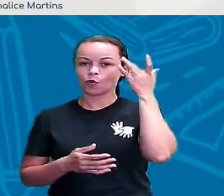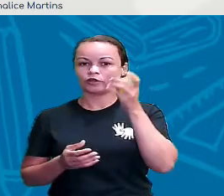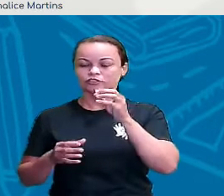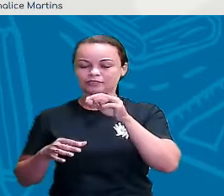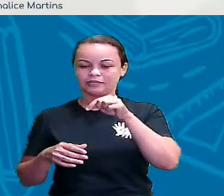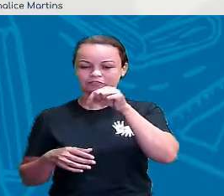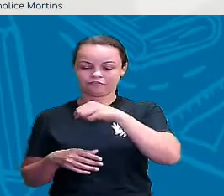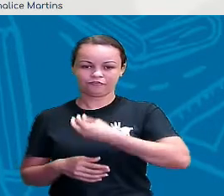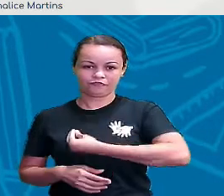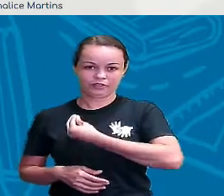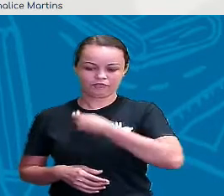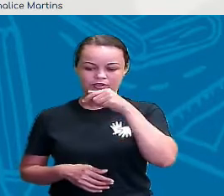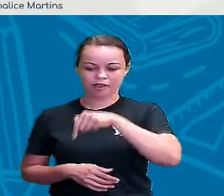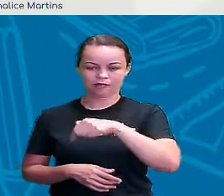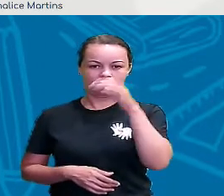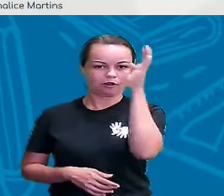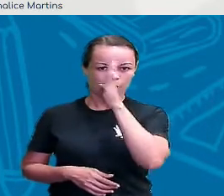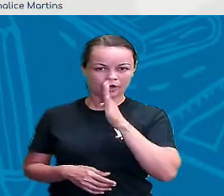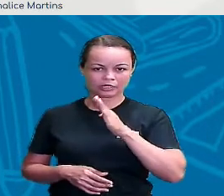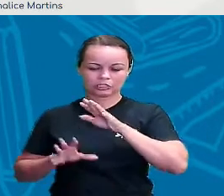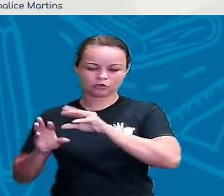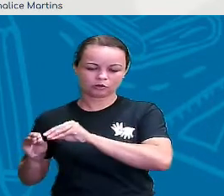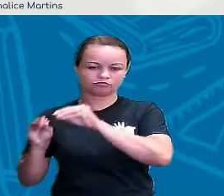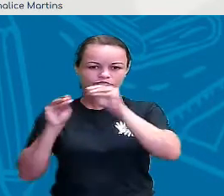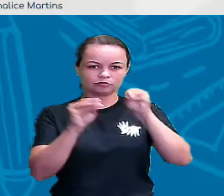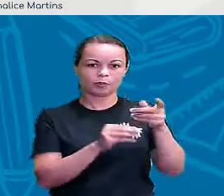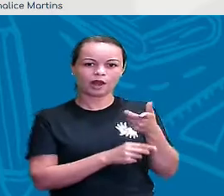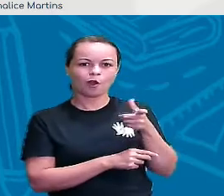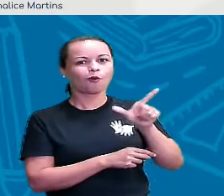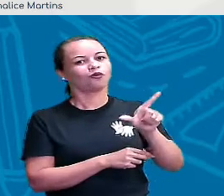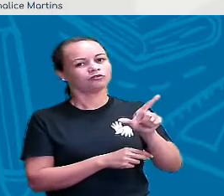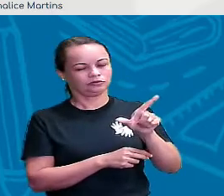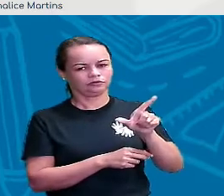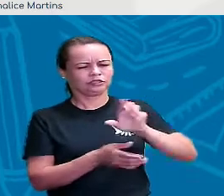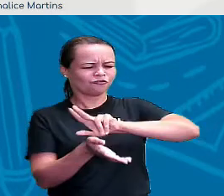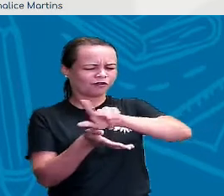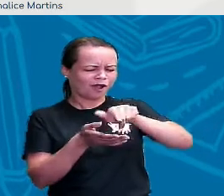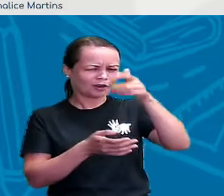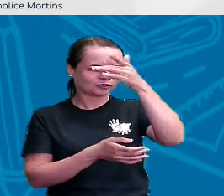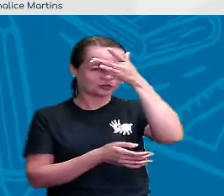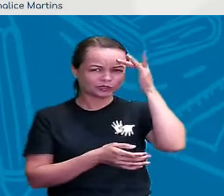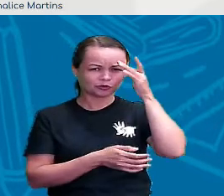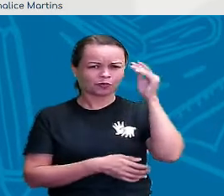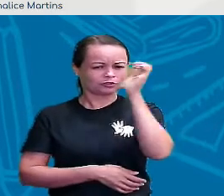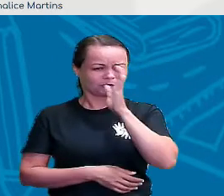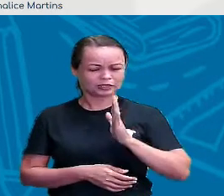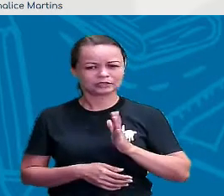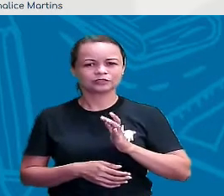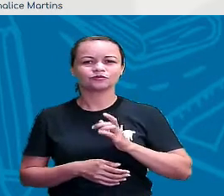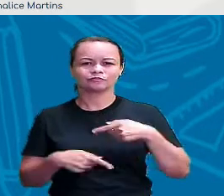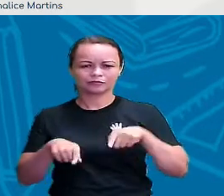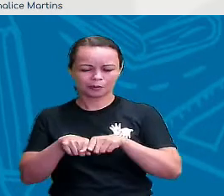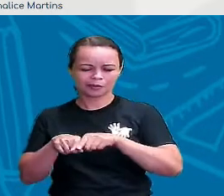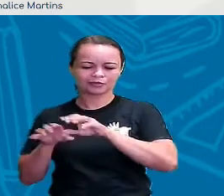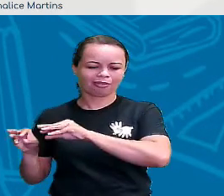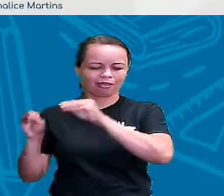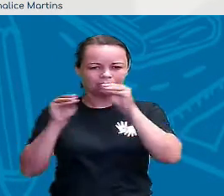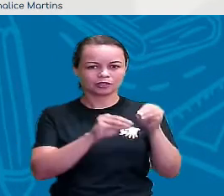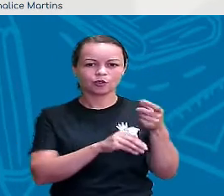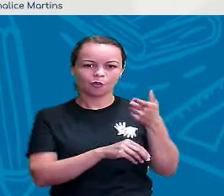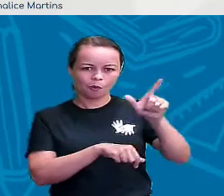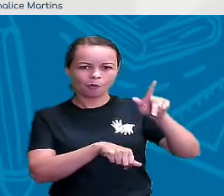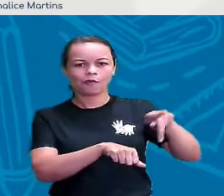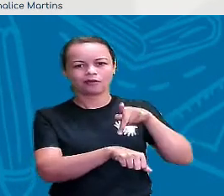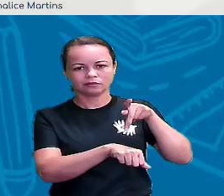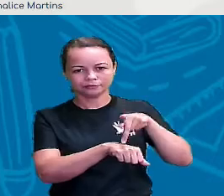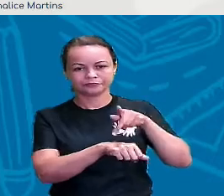do seu lugar de origem para outro, né? Então, muitos brasileiros também saem do Brasil para morar em outros